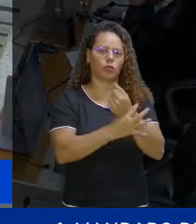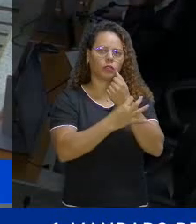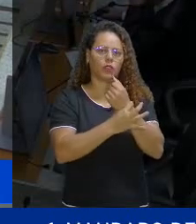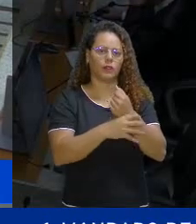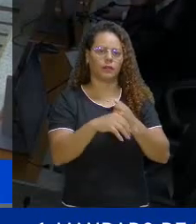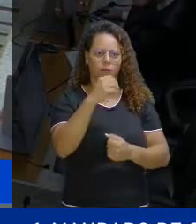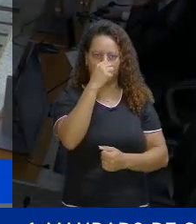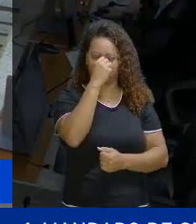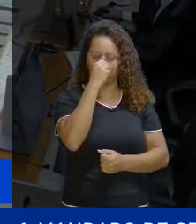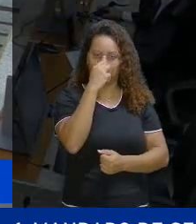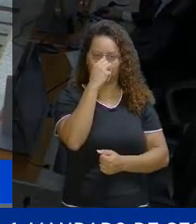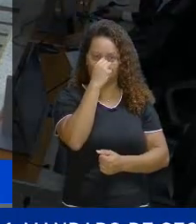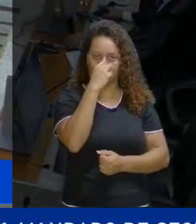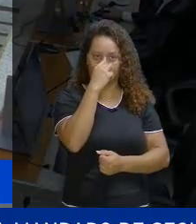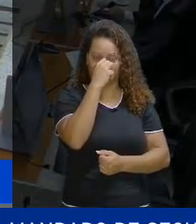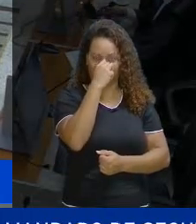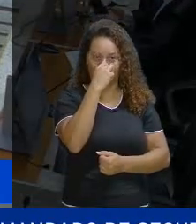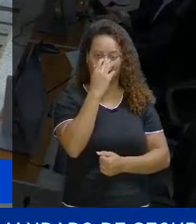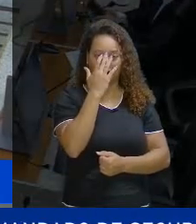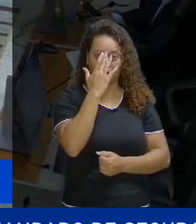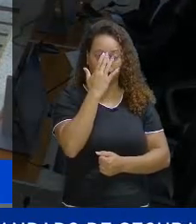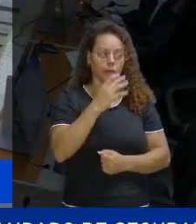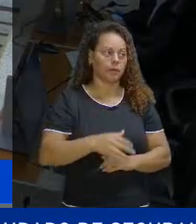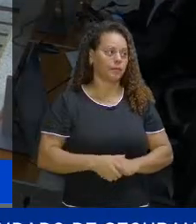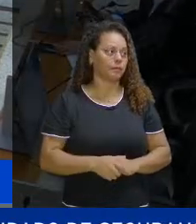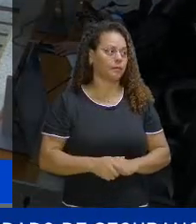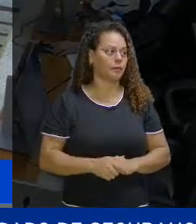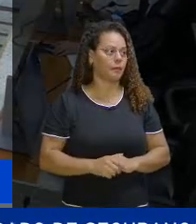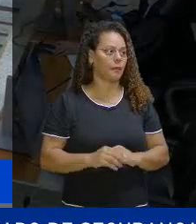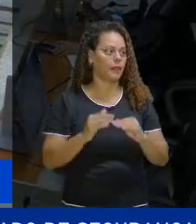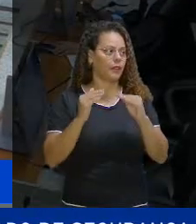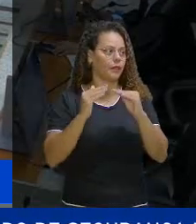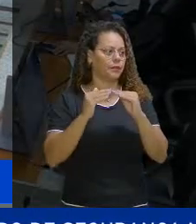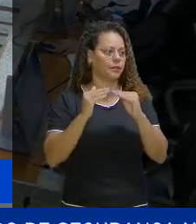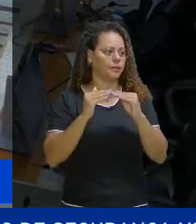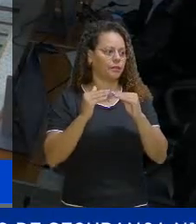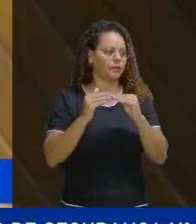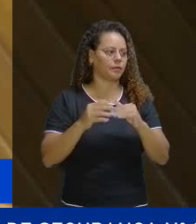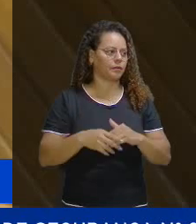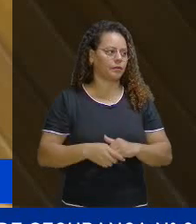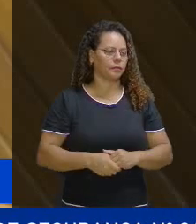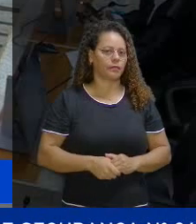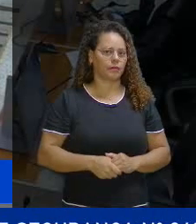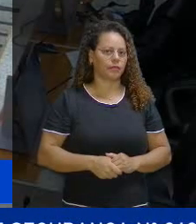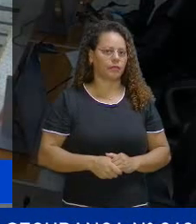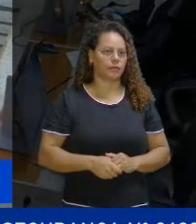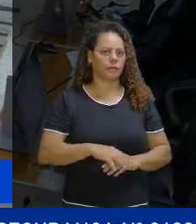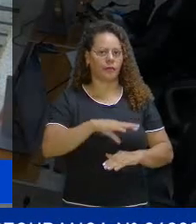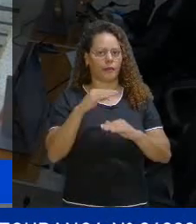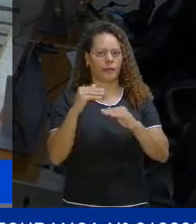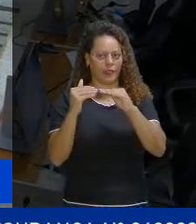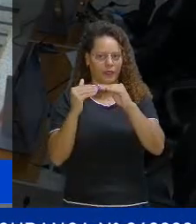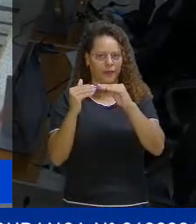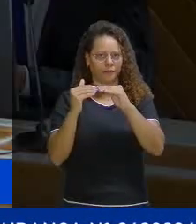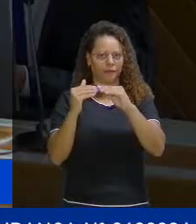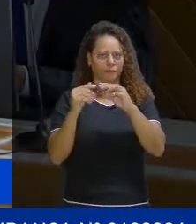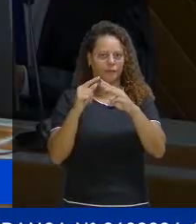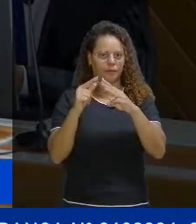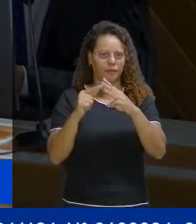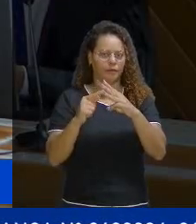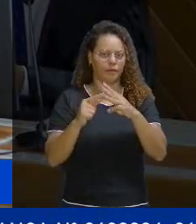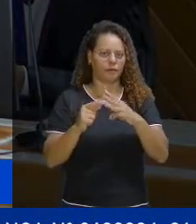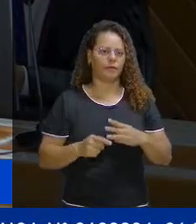voto. Juiz Agostinho Silvério. Imagem ampla do plenário. Juiz Anselmo Gonçalves.